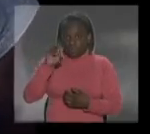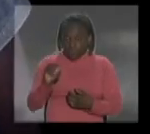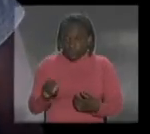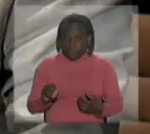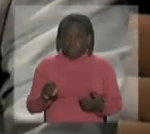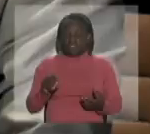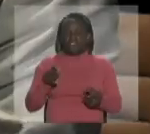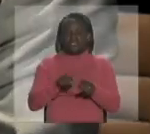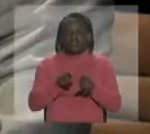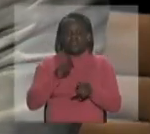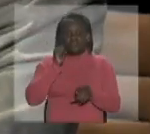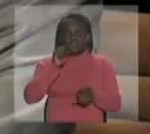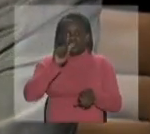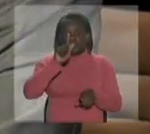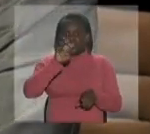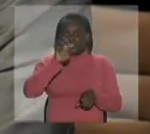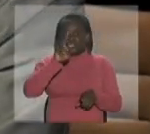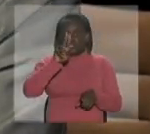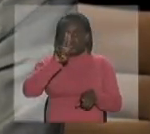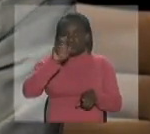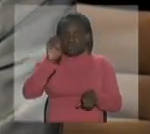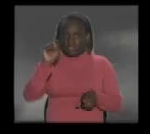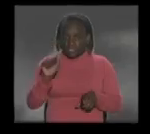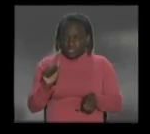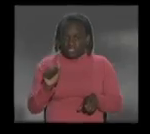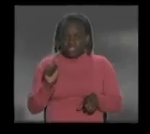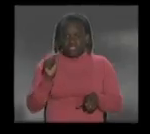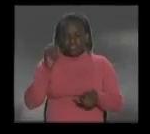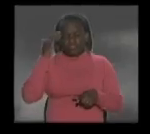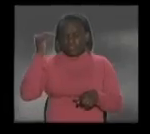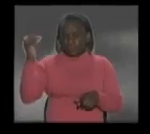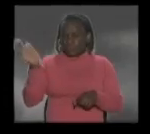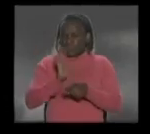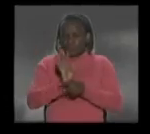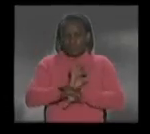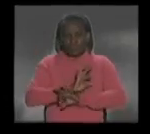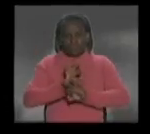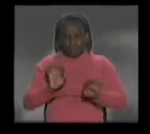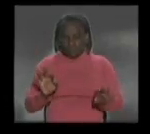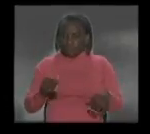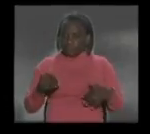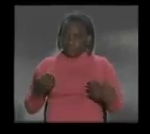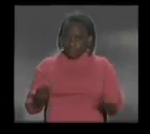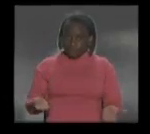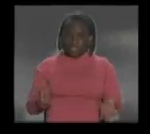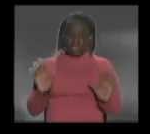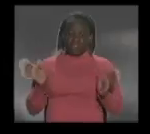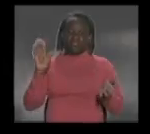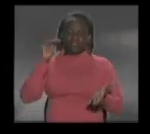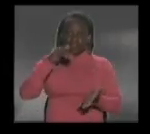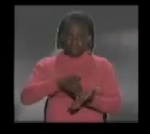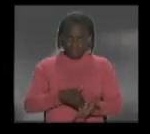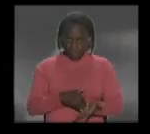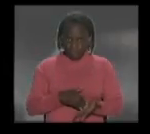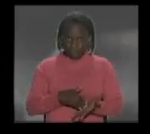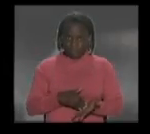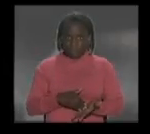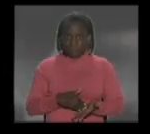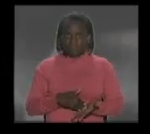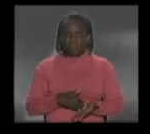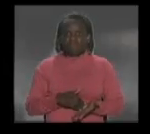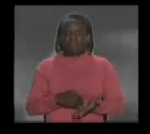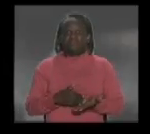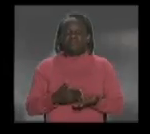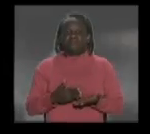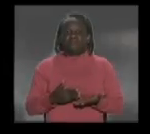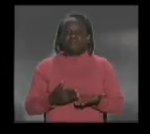Dia de Jerusa, o curta dela, sucesso aí fenomenal, em vários festivais. Um filme fenomenal. Enfim, Janaína, chegamos ao final.